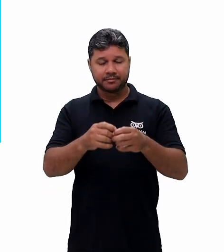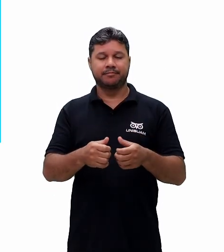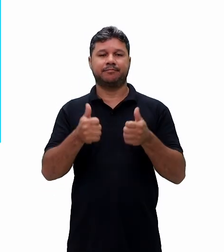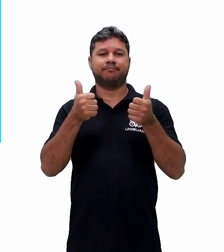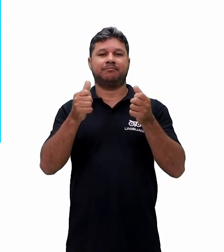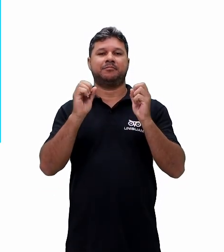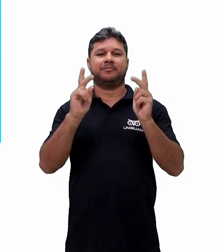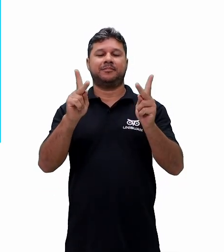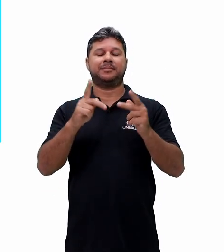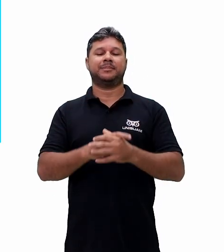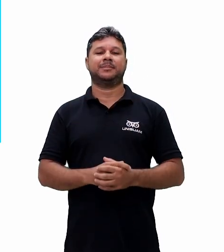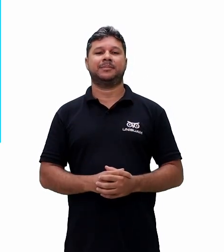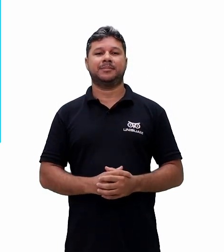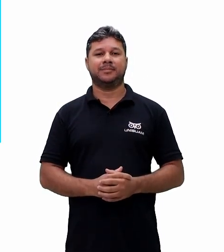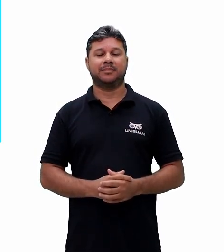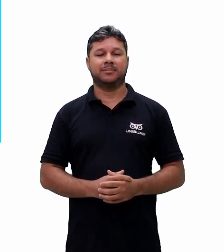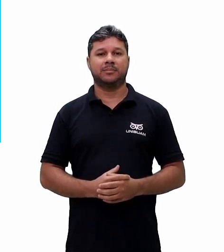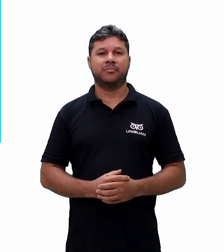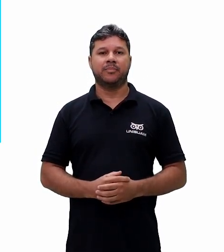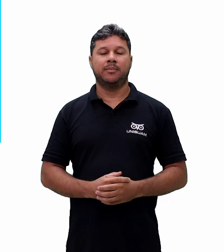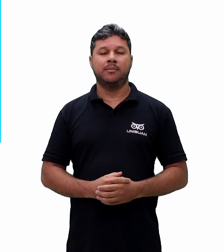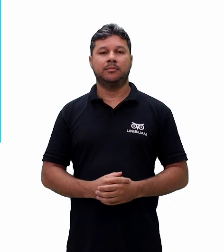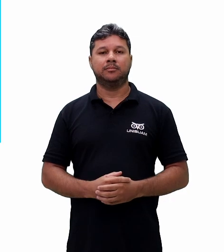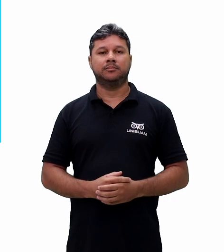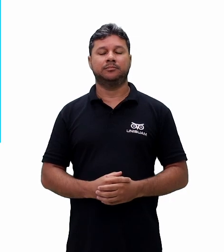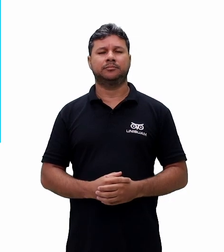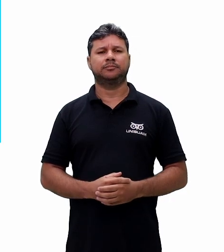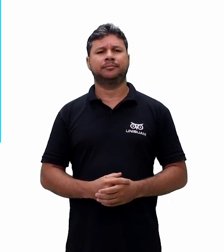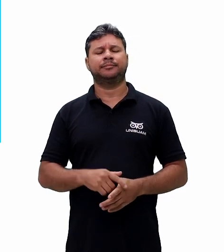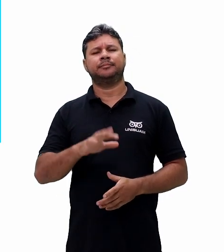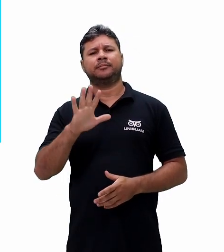Posso prosseguir? Muito bom.